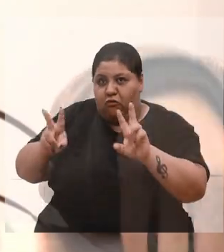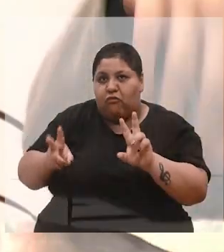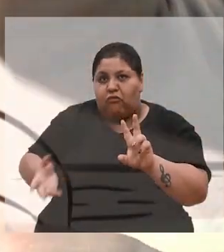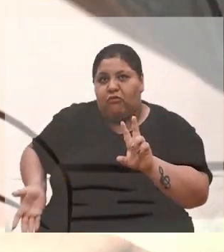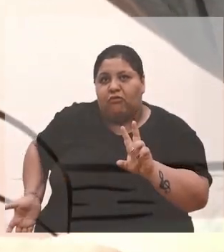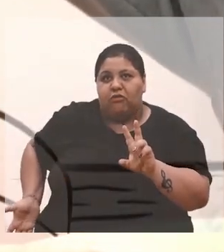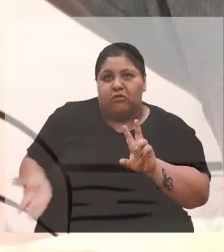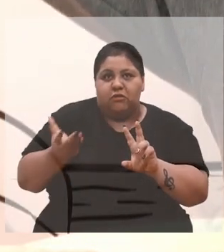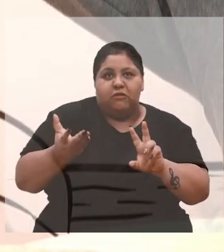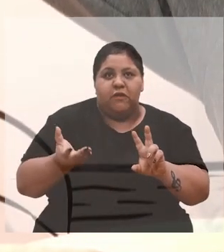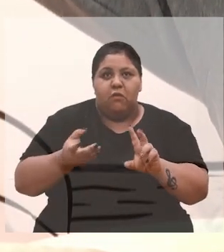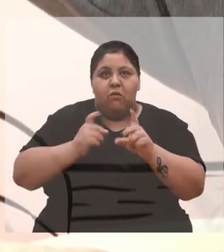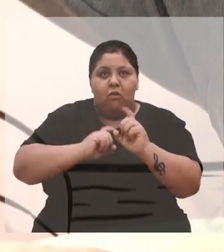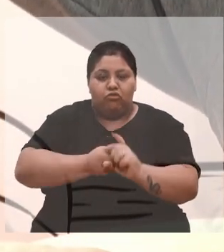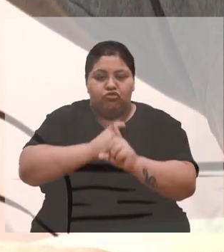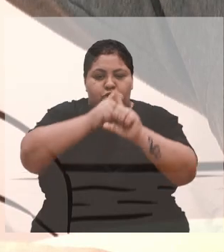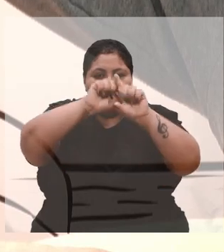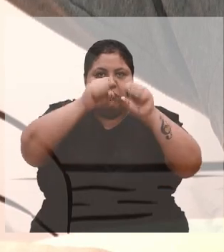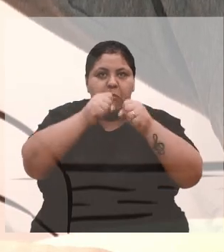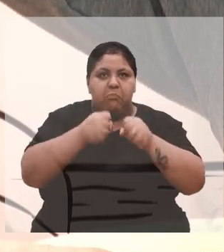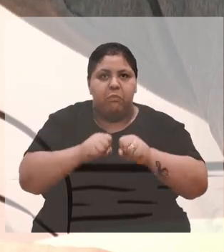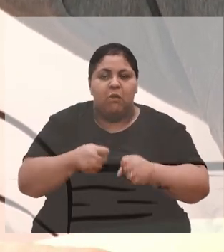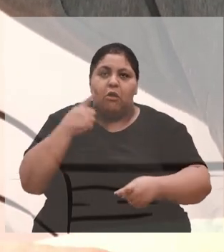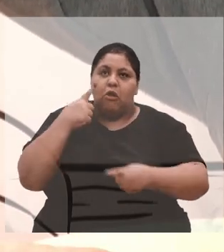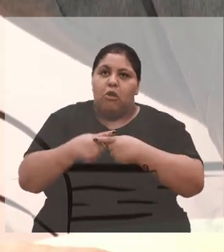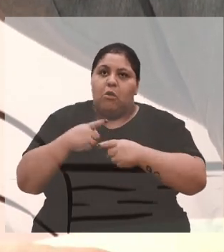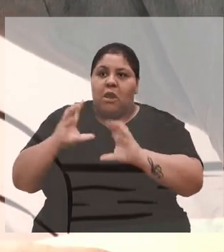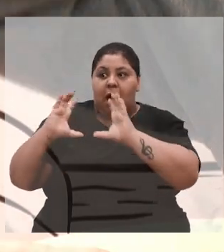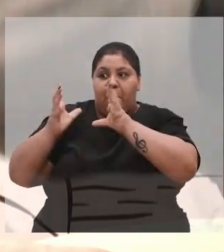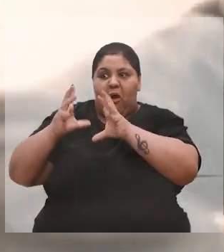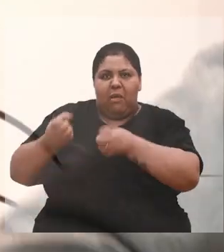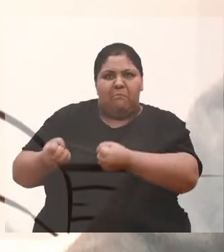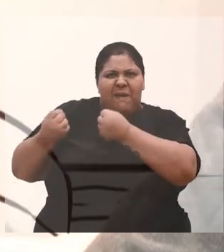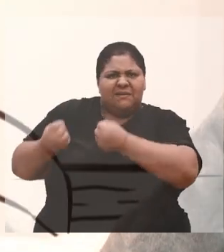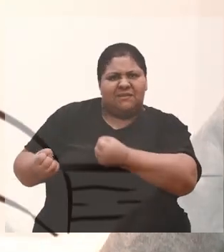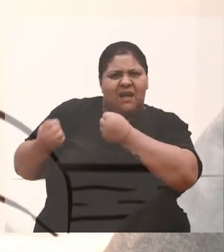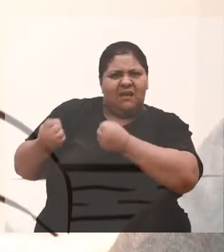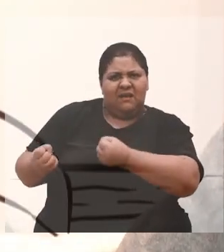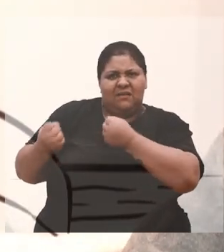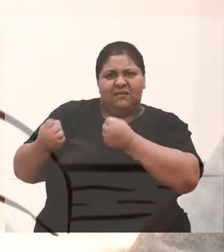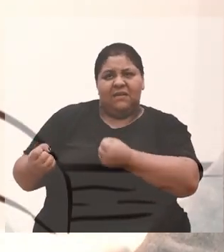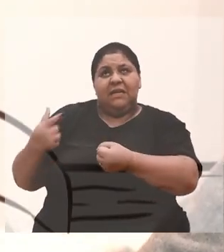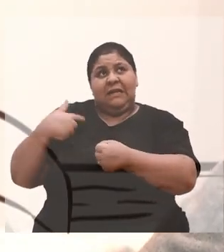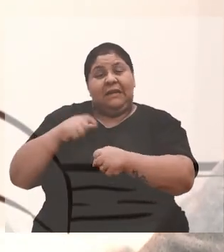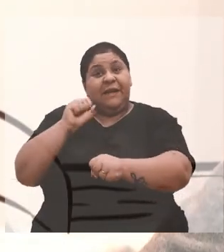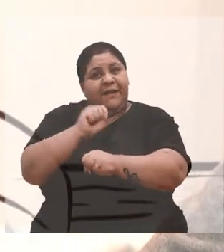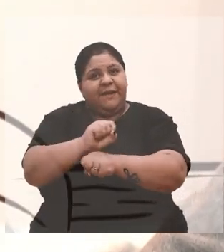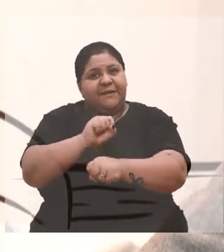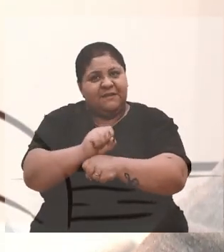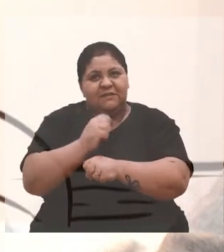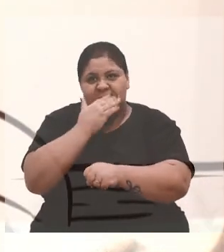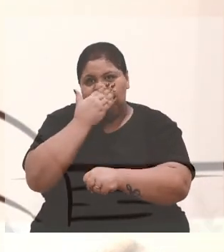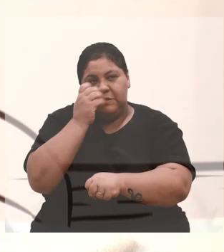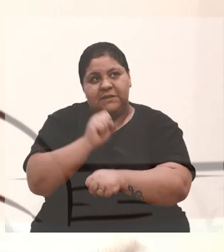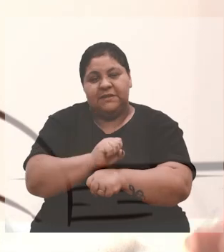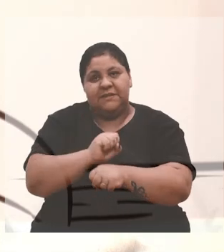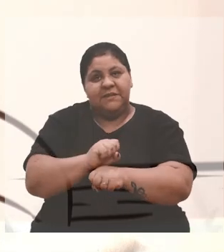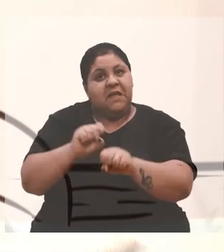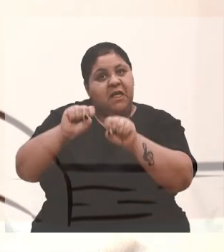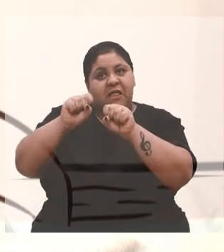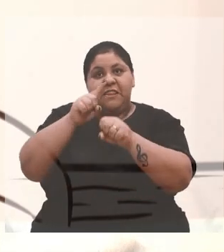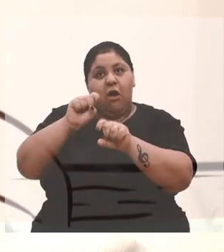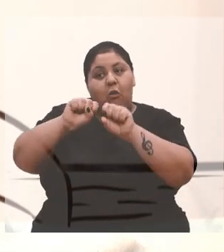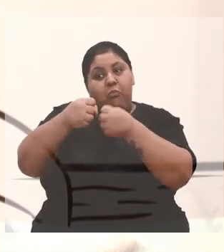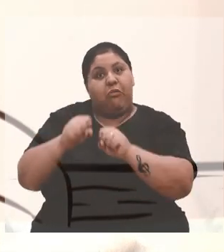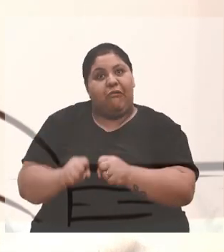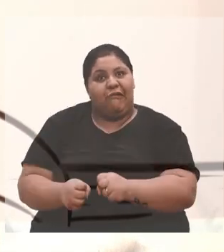que eles quebraram os ossos. Porque é pesada a bola, tô te falando. Mas eu espero que eu não